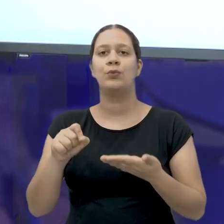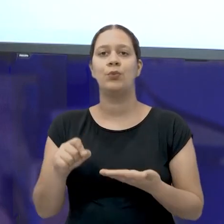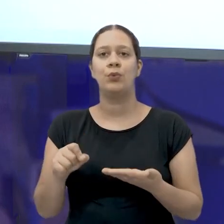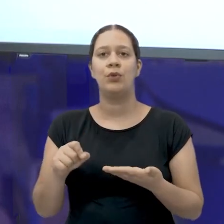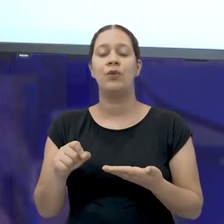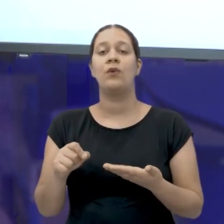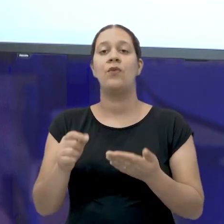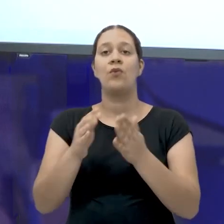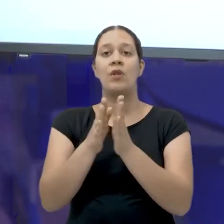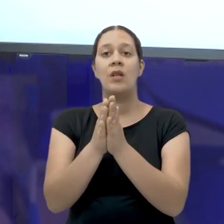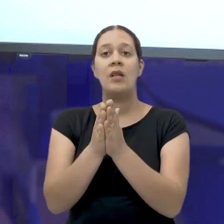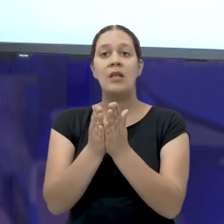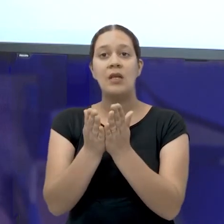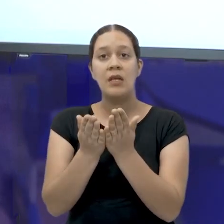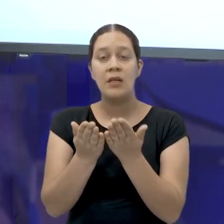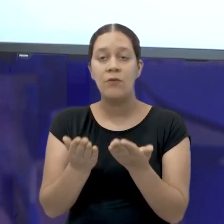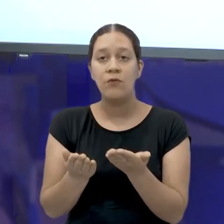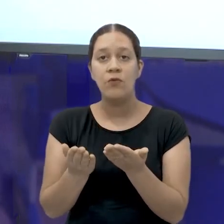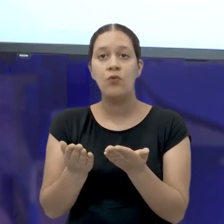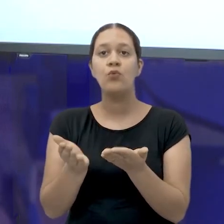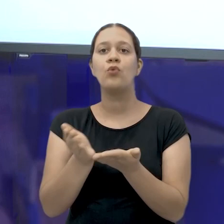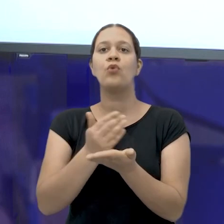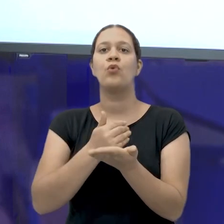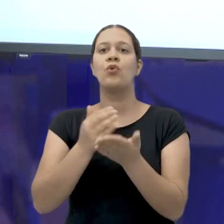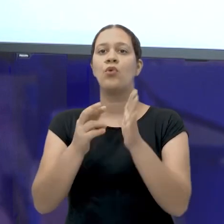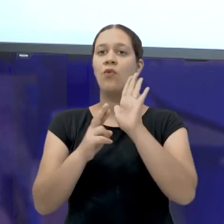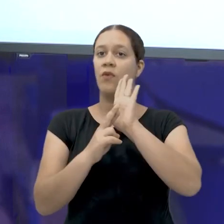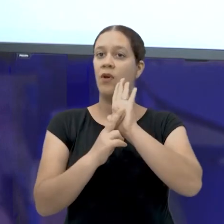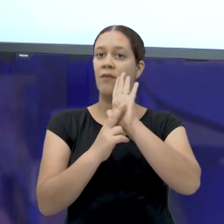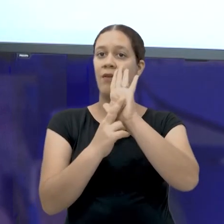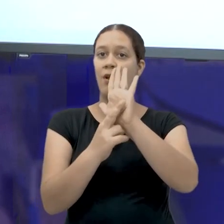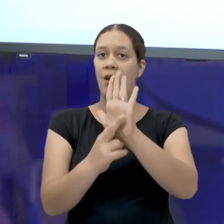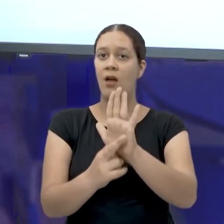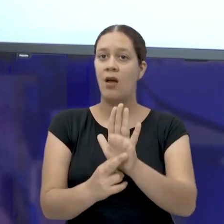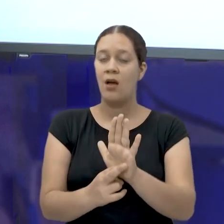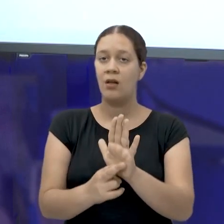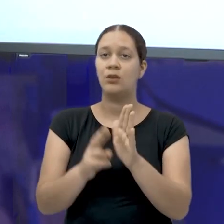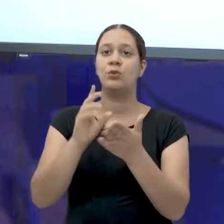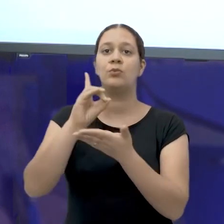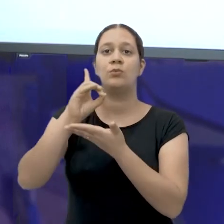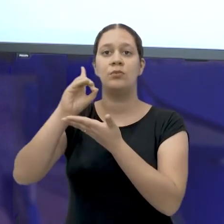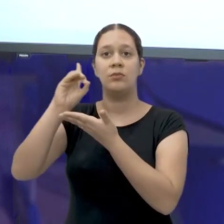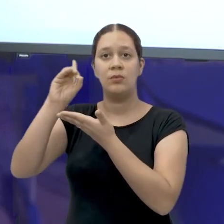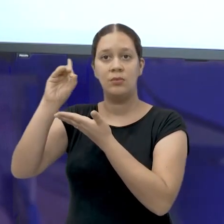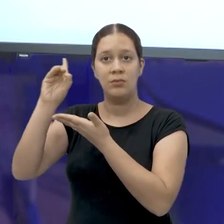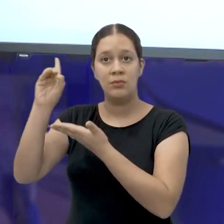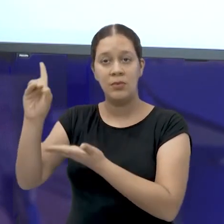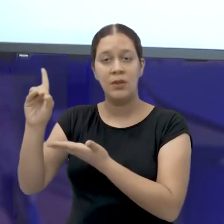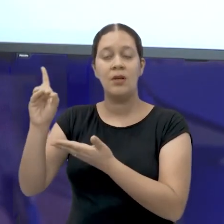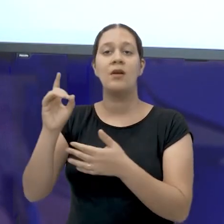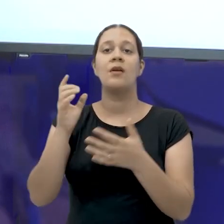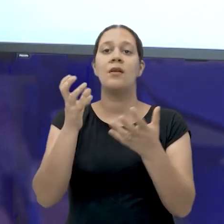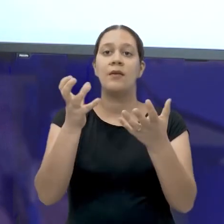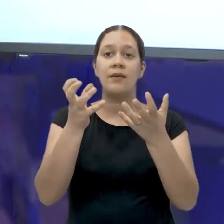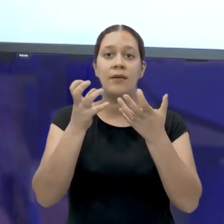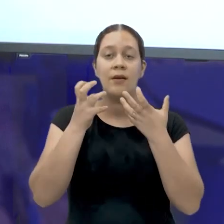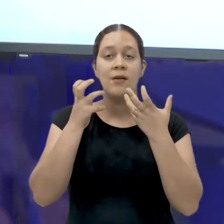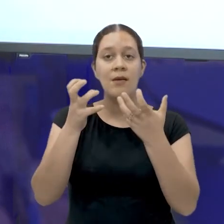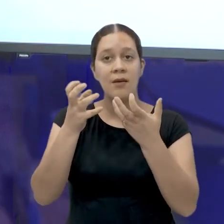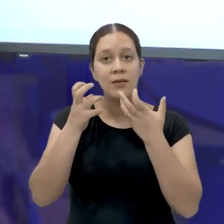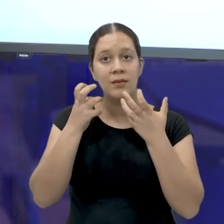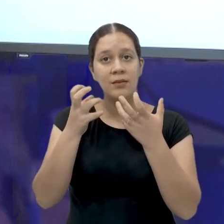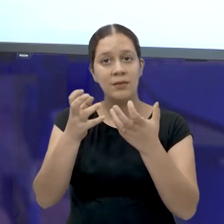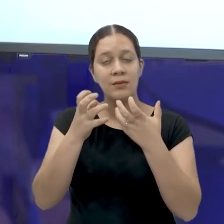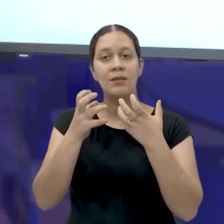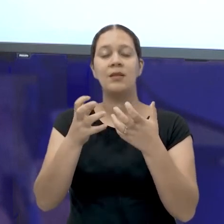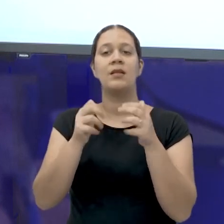seja, o livro foi revelado por Deus, o livro está na mão daqueles que querem segui-lo, que